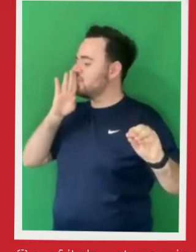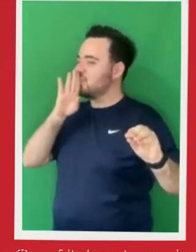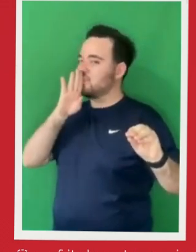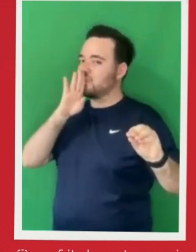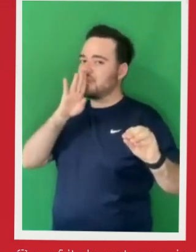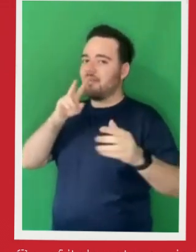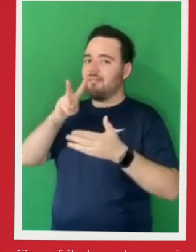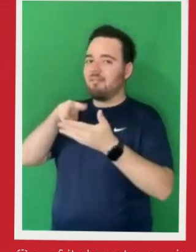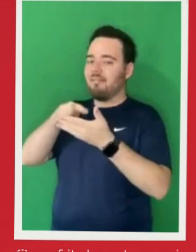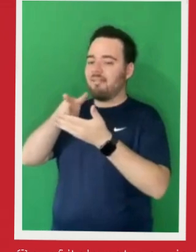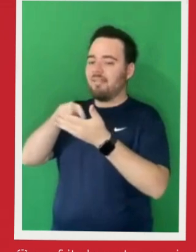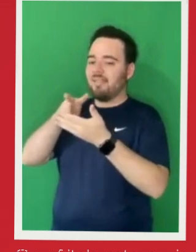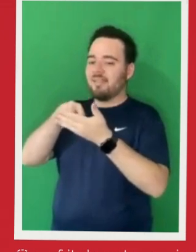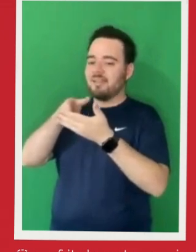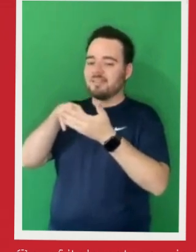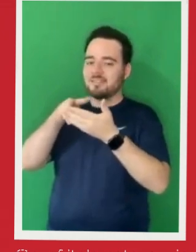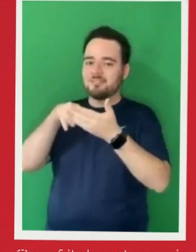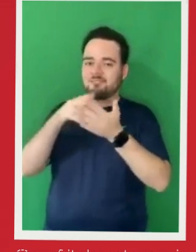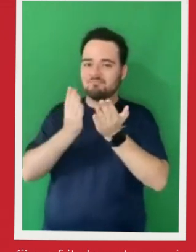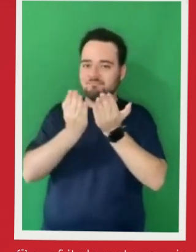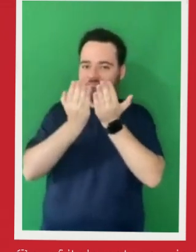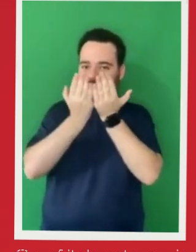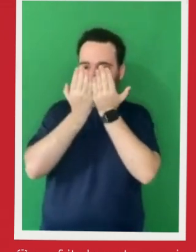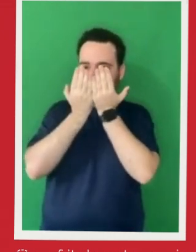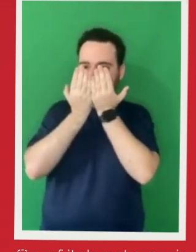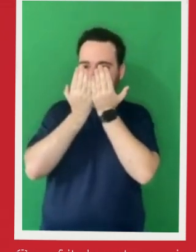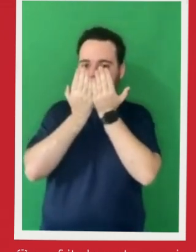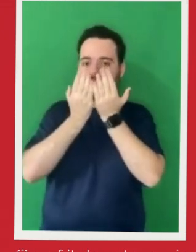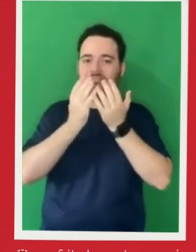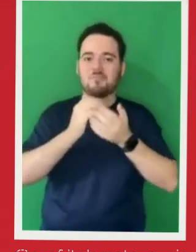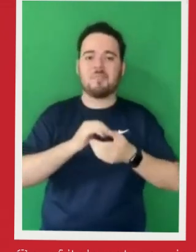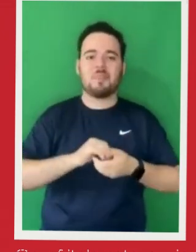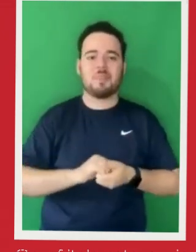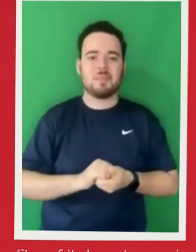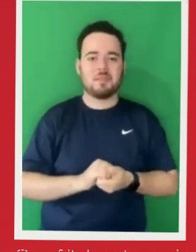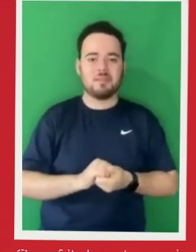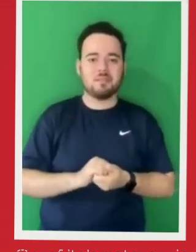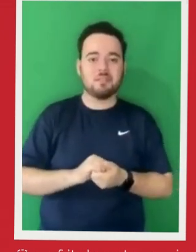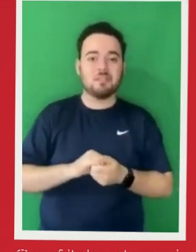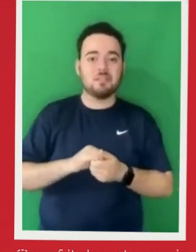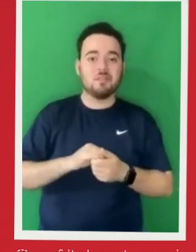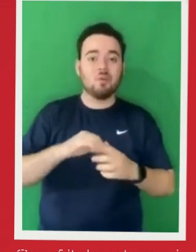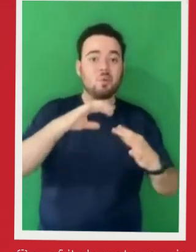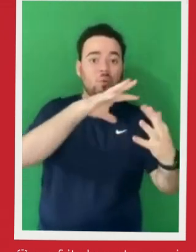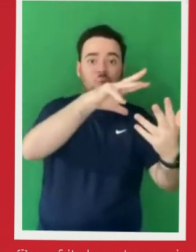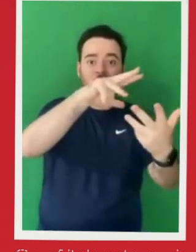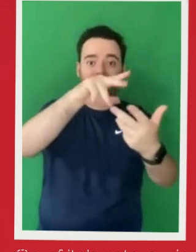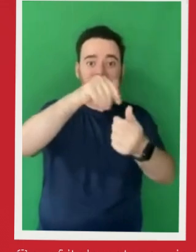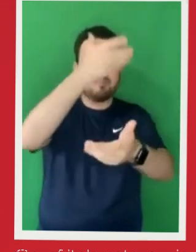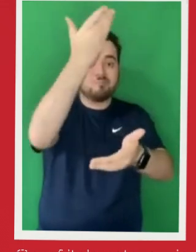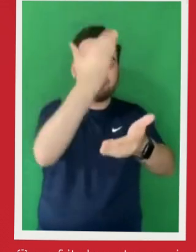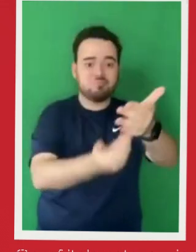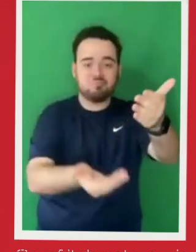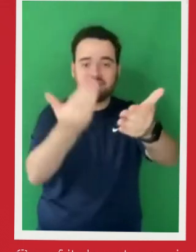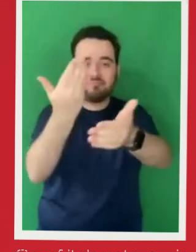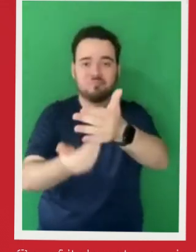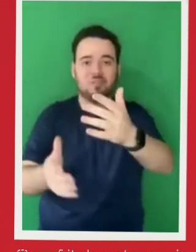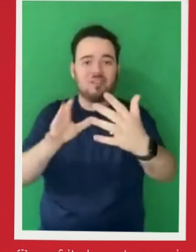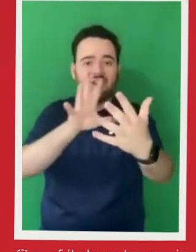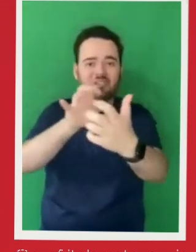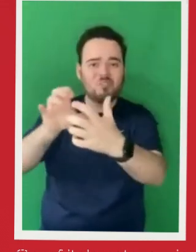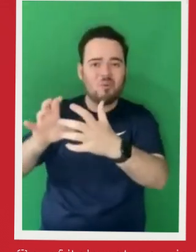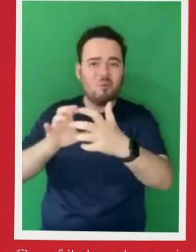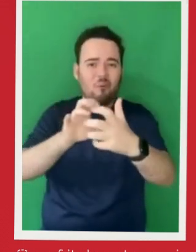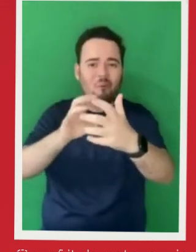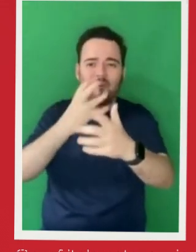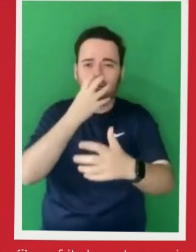silêncio, assim, né? Vou ficar aqui. É que o mundo ao redor, ele pode estar caindo, né? Na casa,